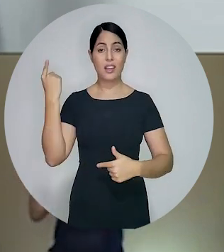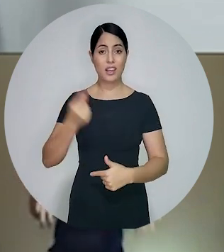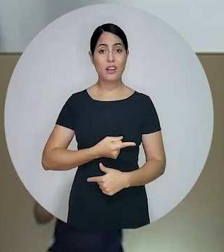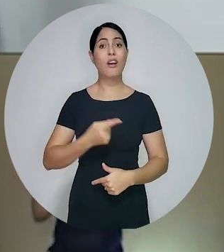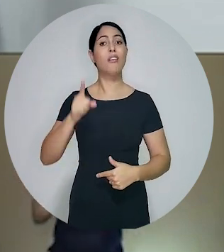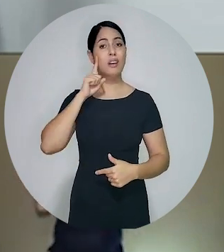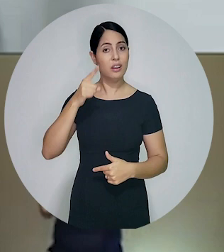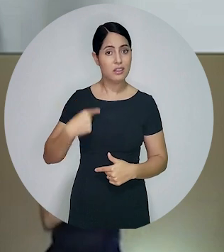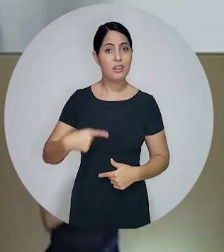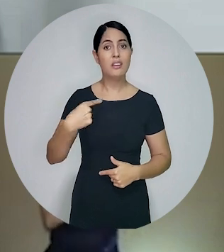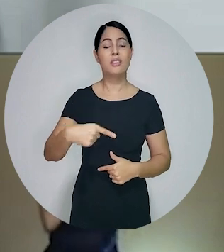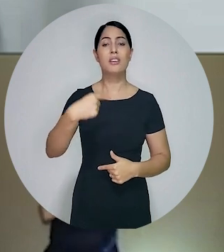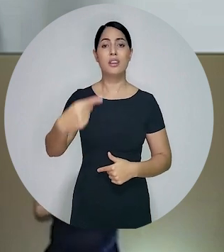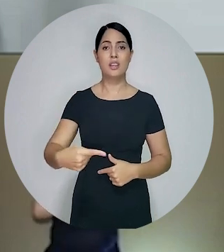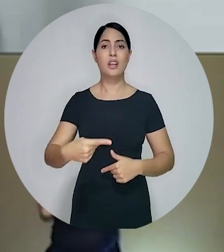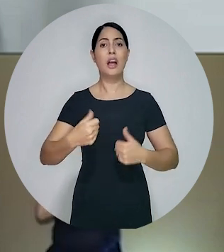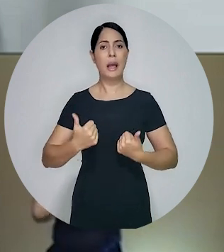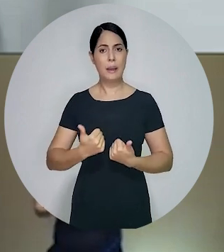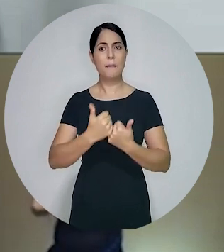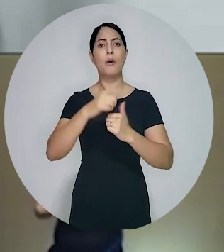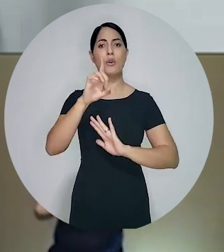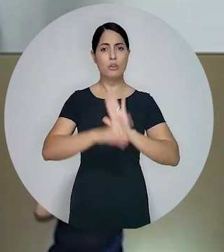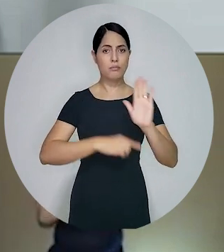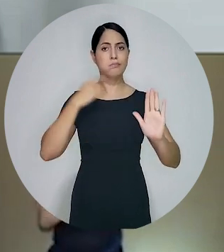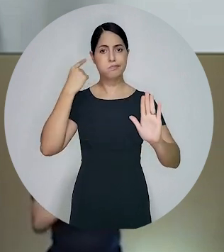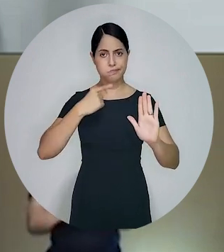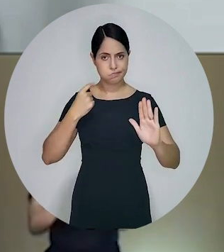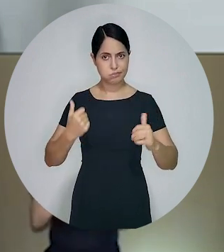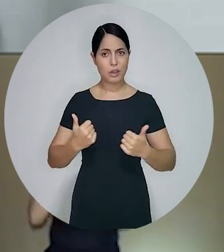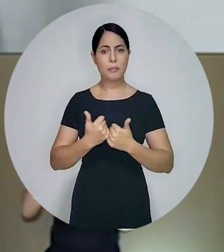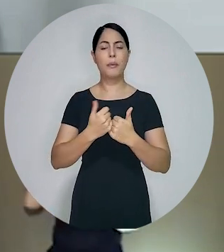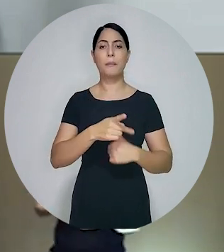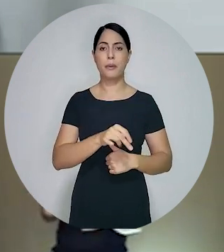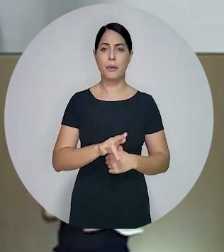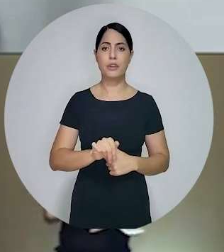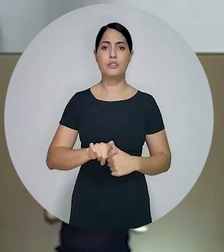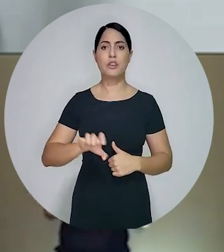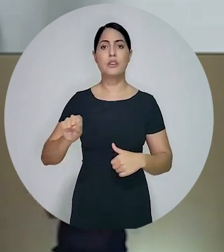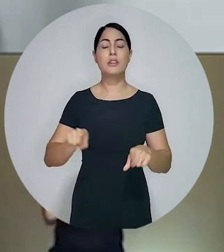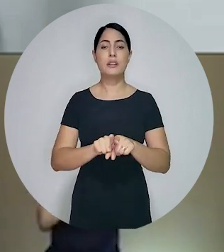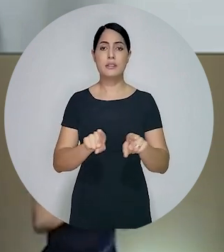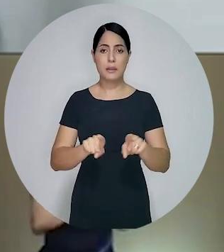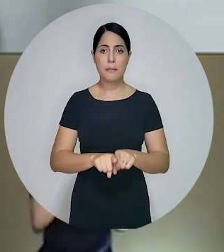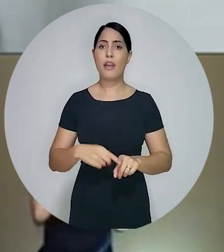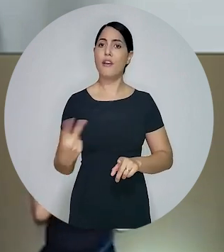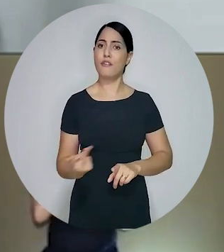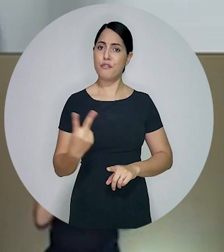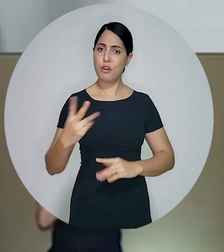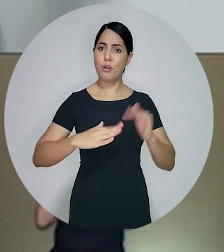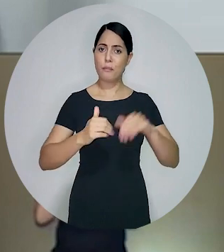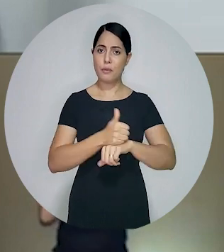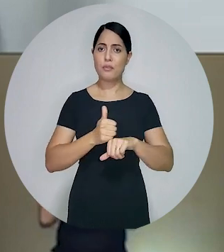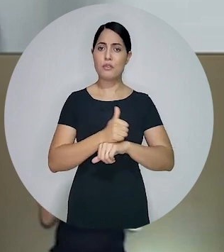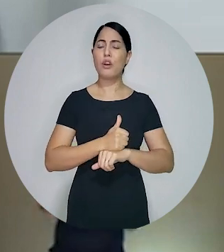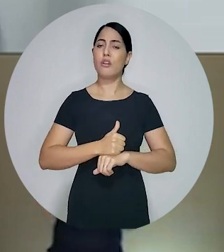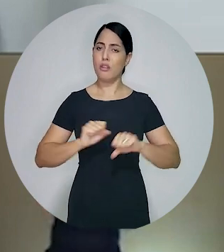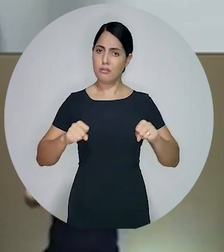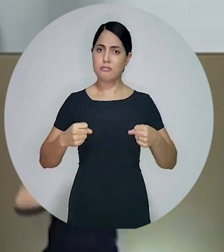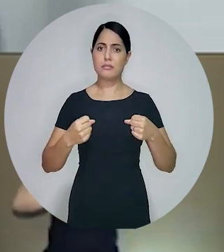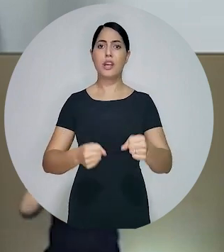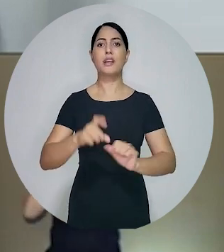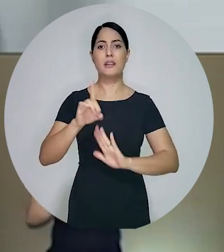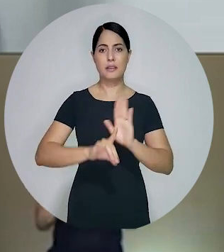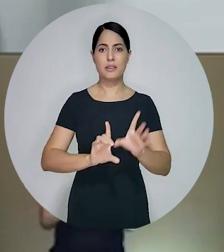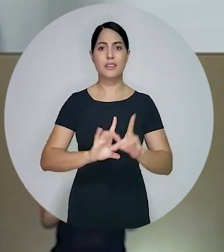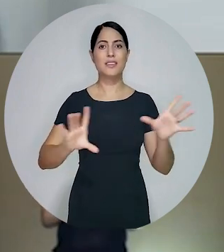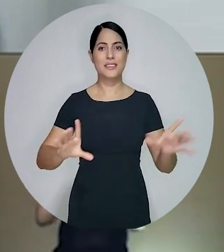modelo de atuação combativo em prol das nossas prerrogativas, em prol da valorização profissional e em